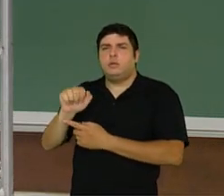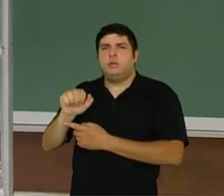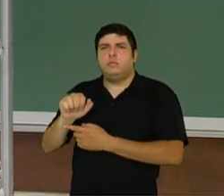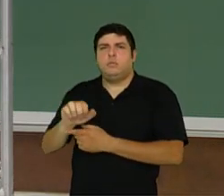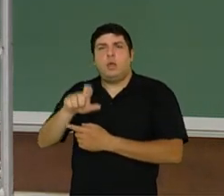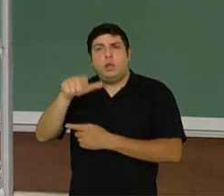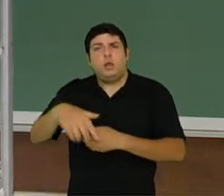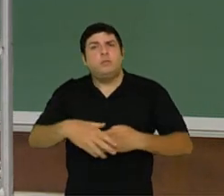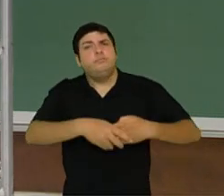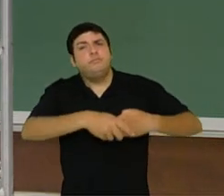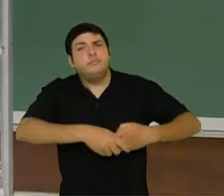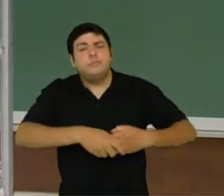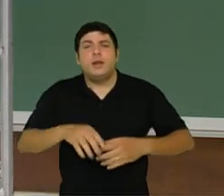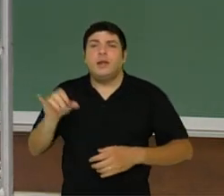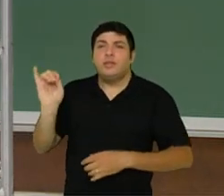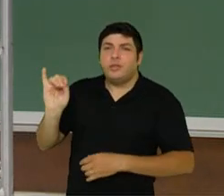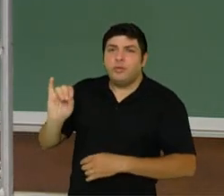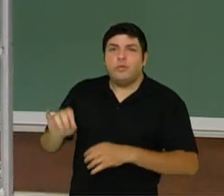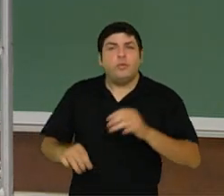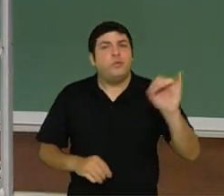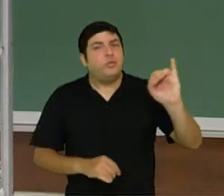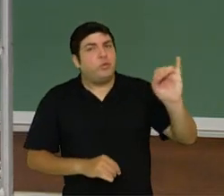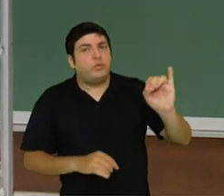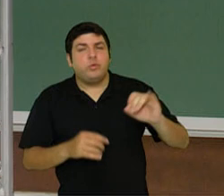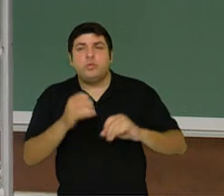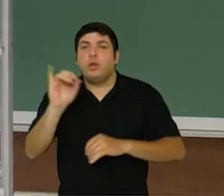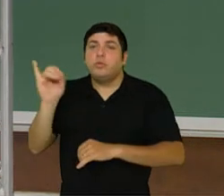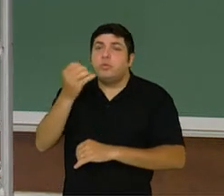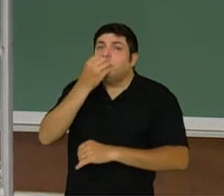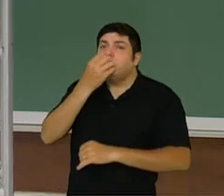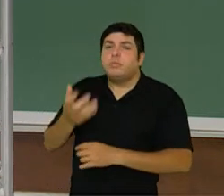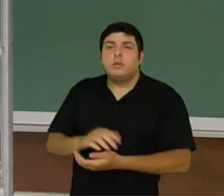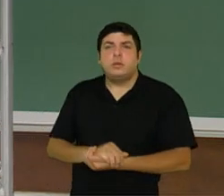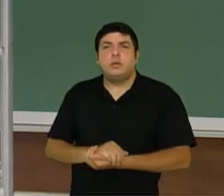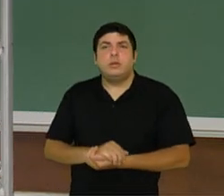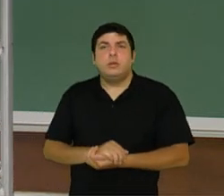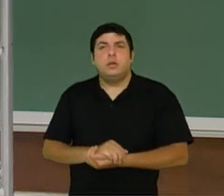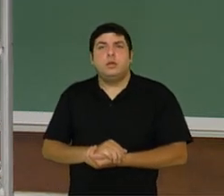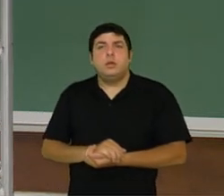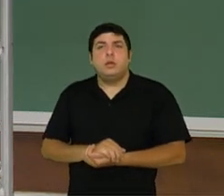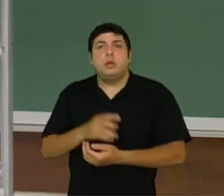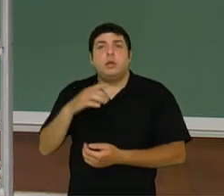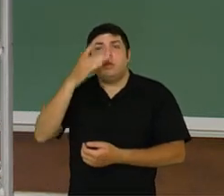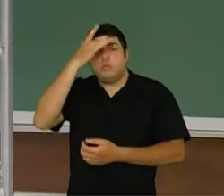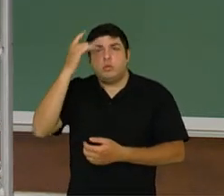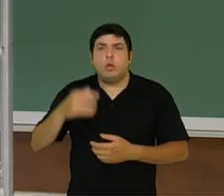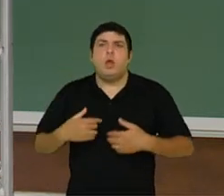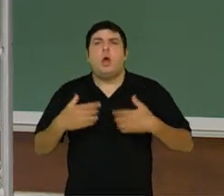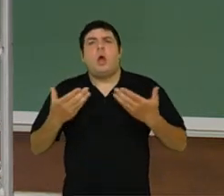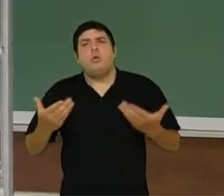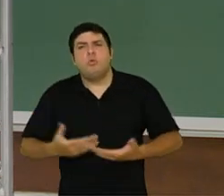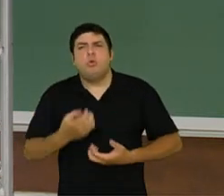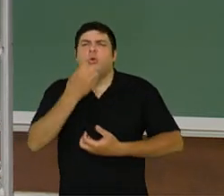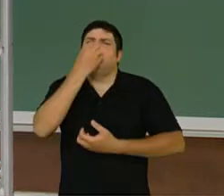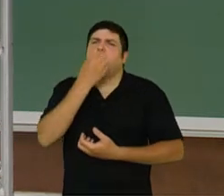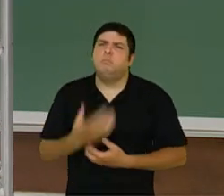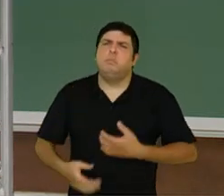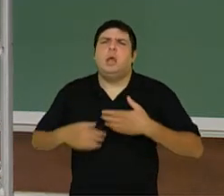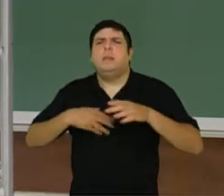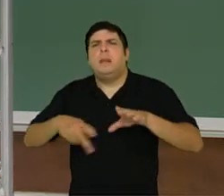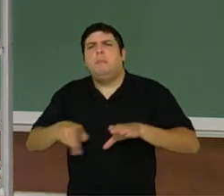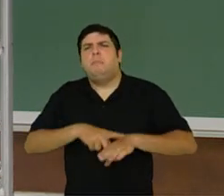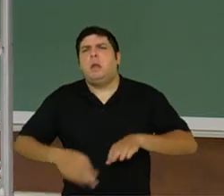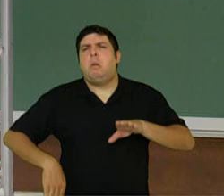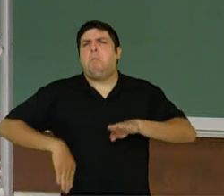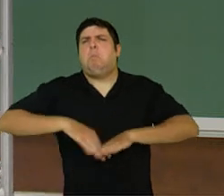as saudações, né? Oi, tudo bem? Quando você fala oi, tudo bem para a pessoa, a pessoa nem pensa em contar, ah, hoje não está muito bem, eu dei uma topada no pé.